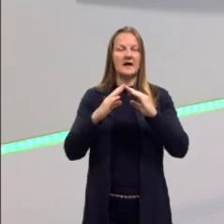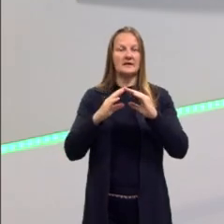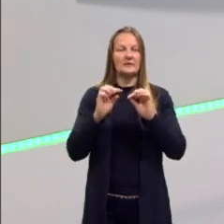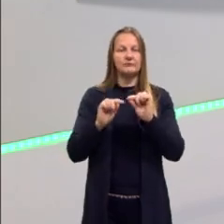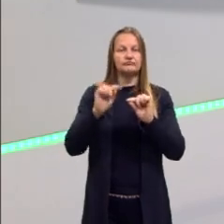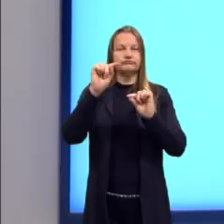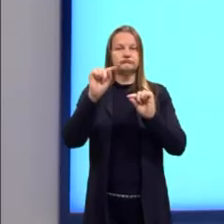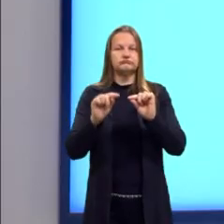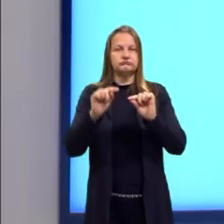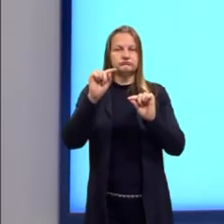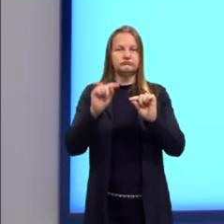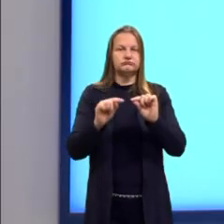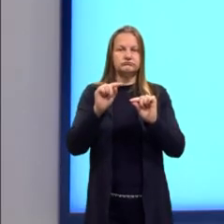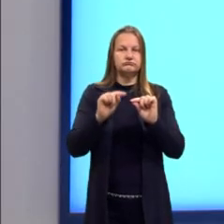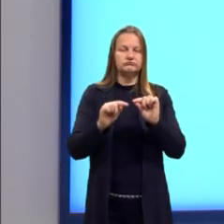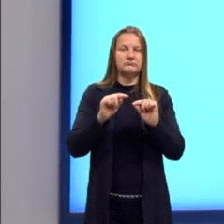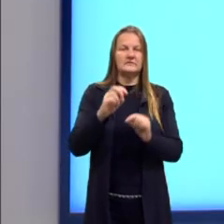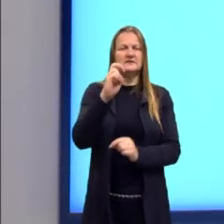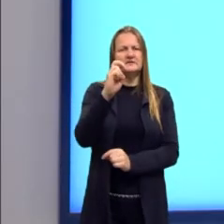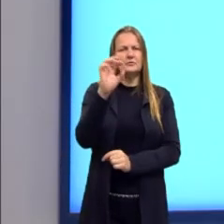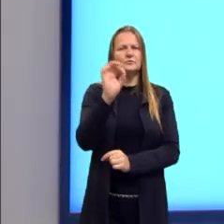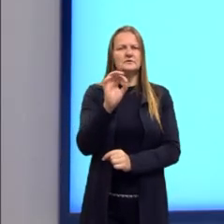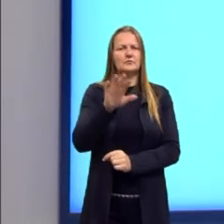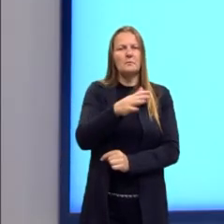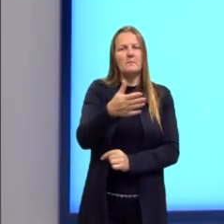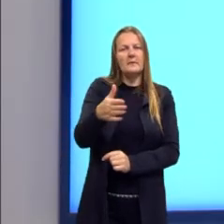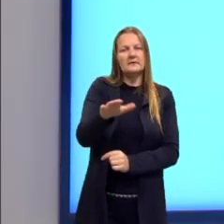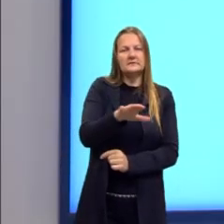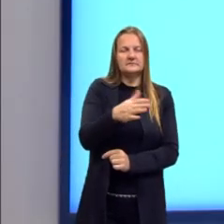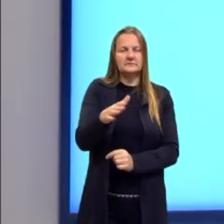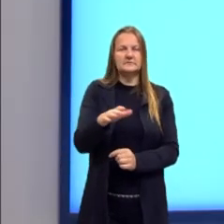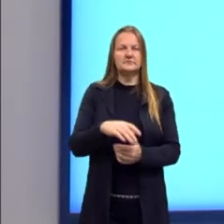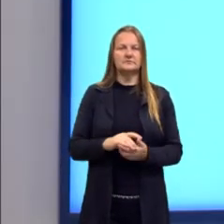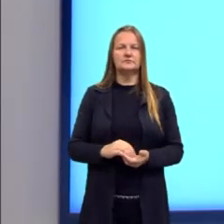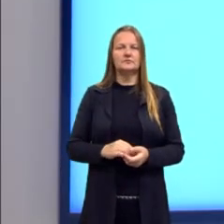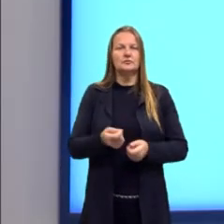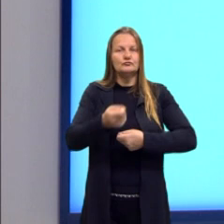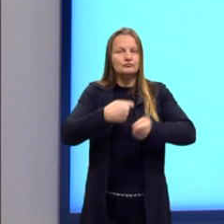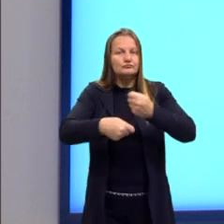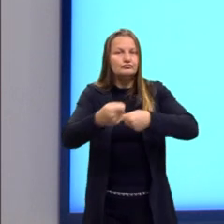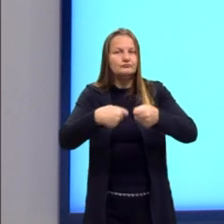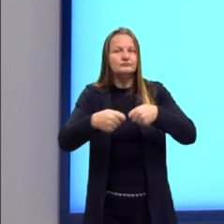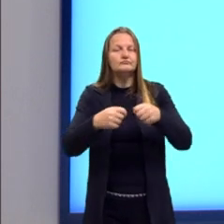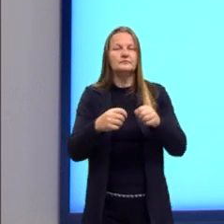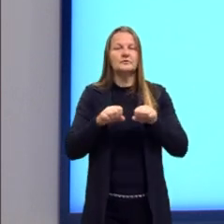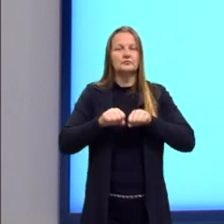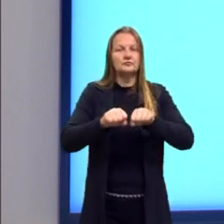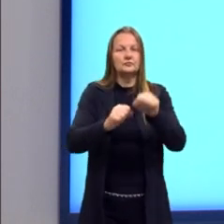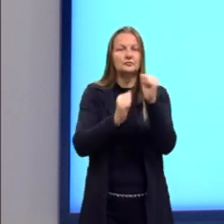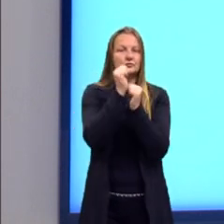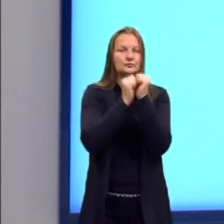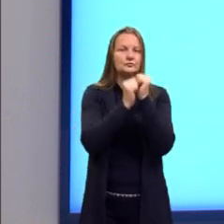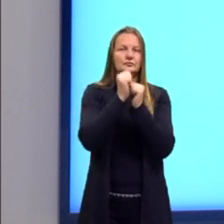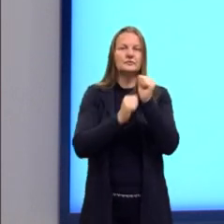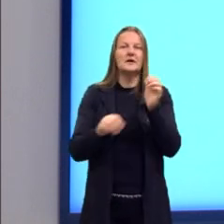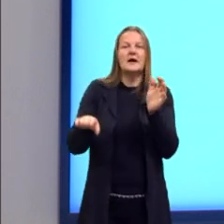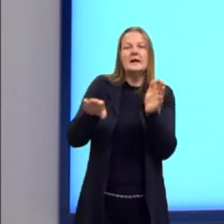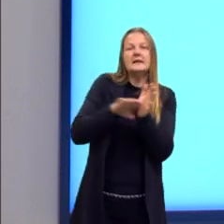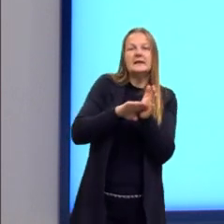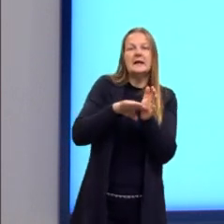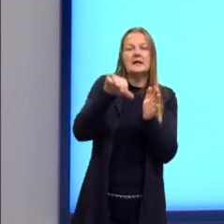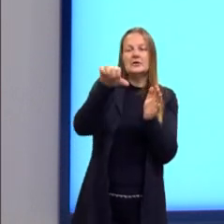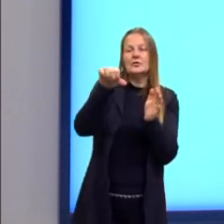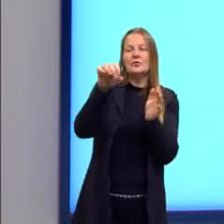muito grande né mas é em torno de cinco por cento e as comerciais a cerveja começava aí de grandes Indústrias e tem